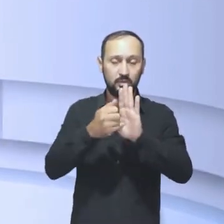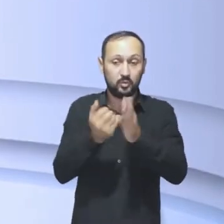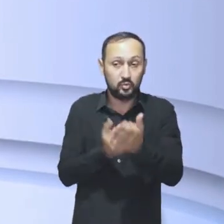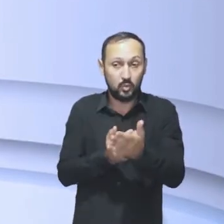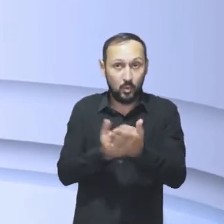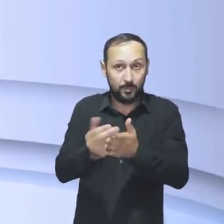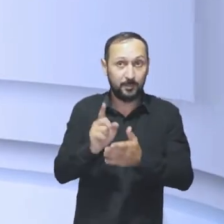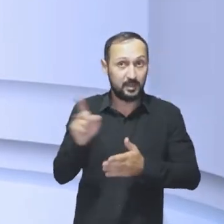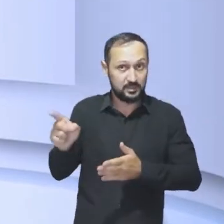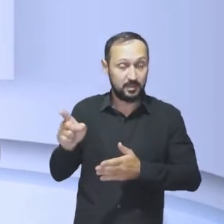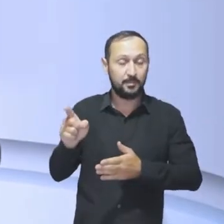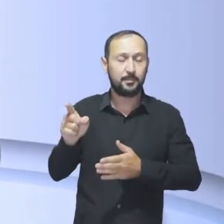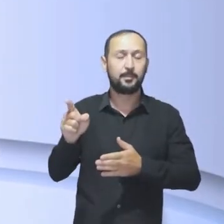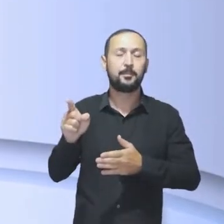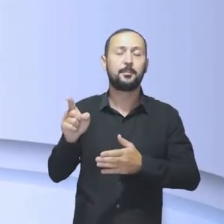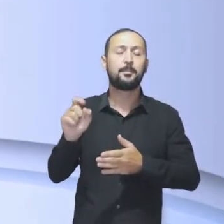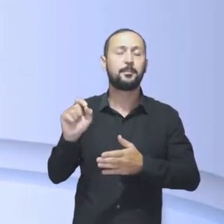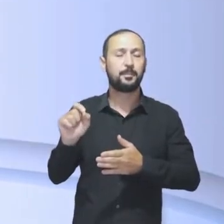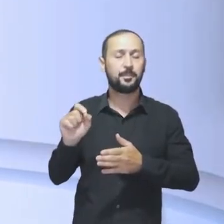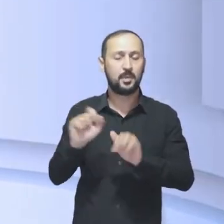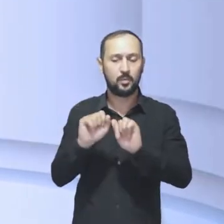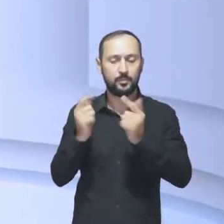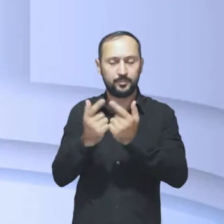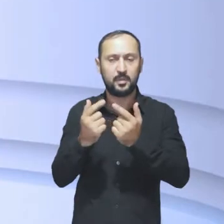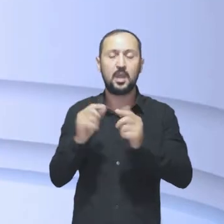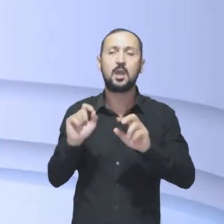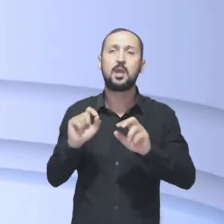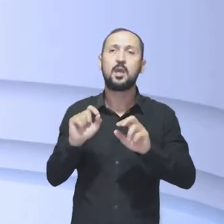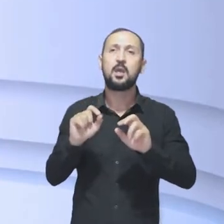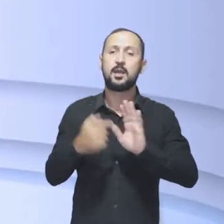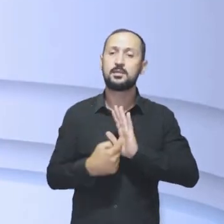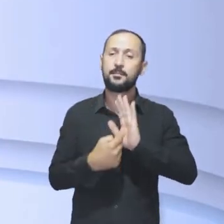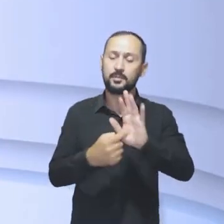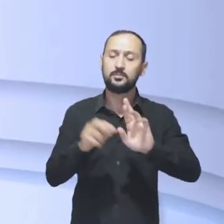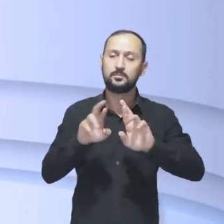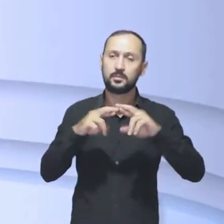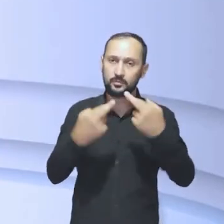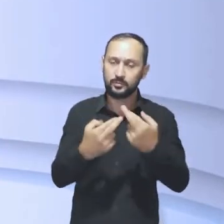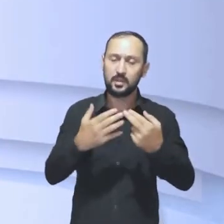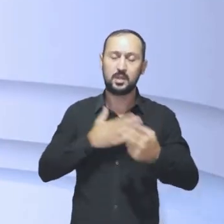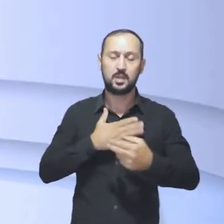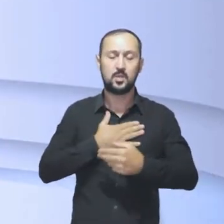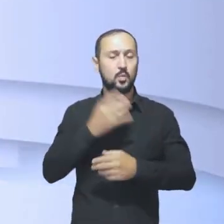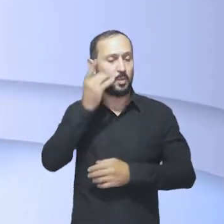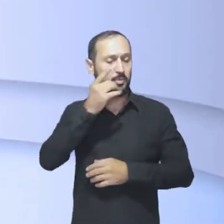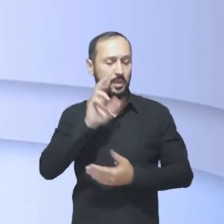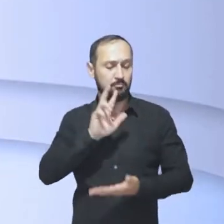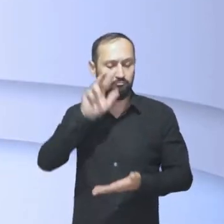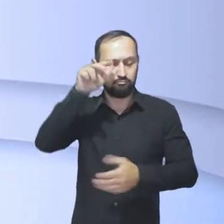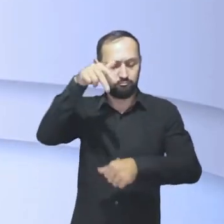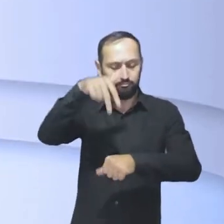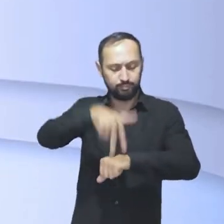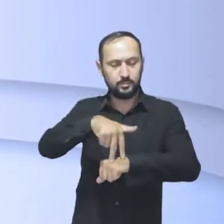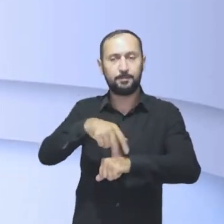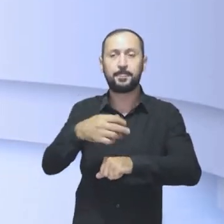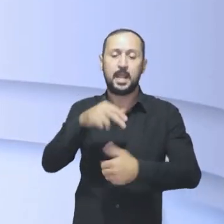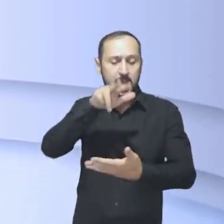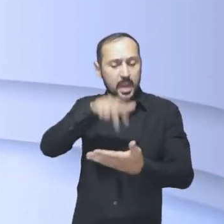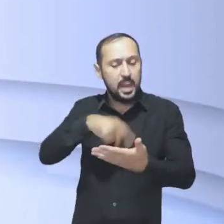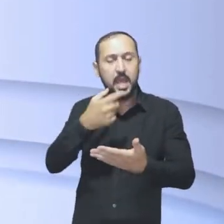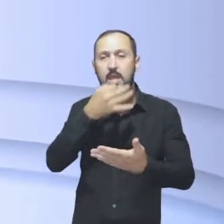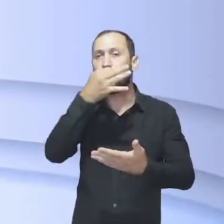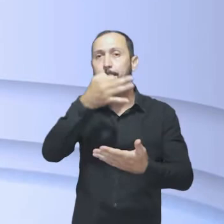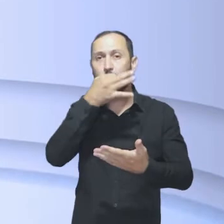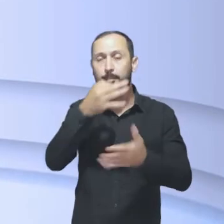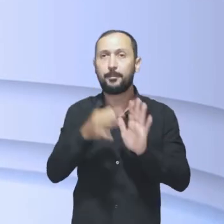e depois dessa leitura, ou muitas das vezes da simples entrega na secretaria, eletrônica ou fisicamente, ele